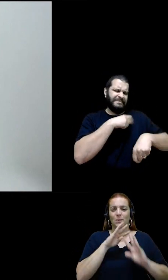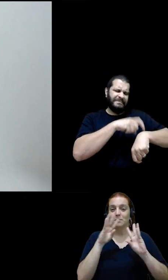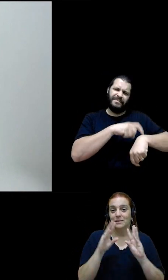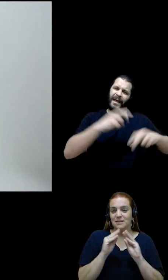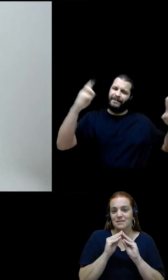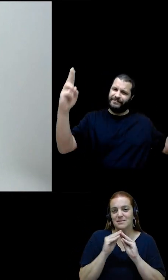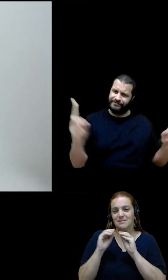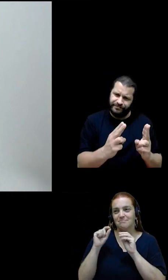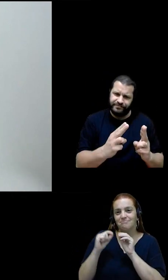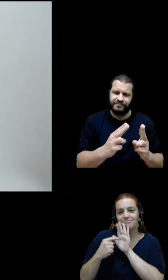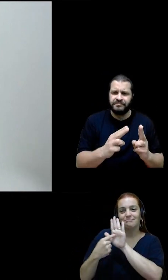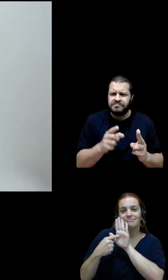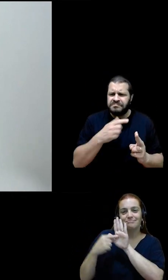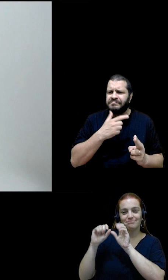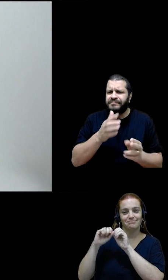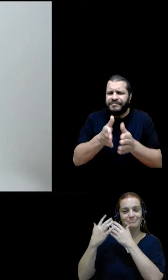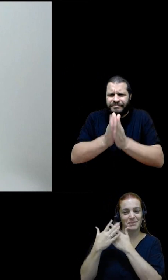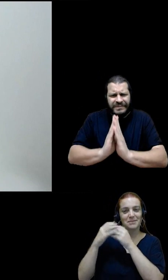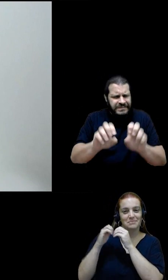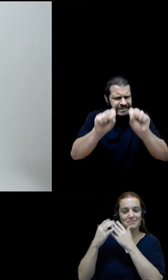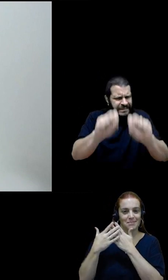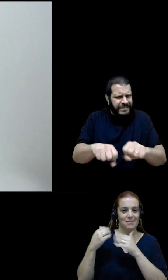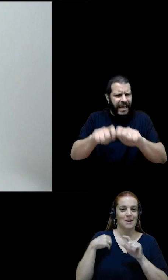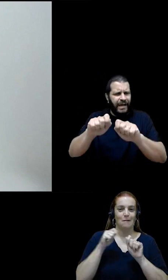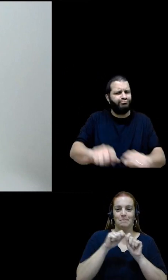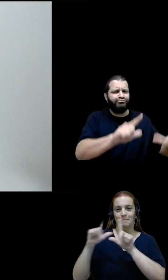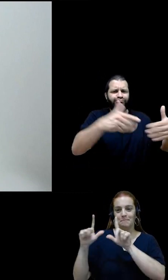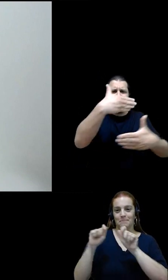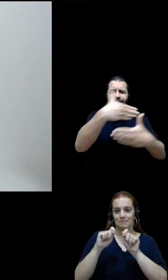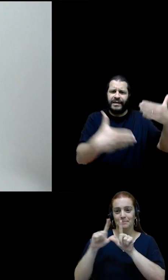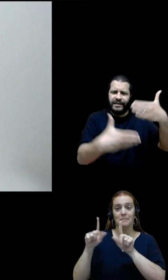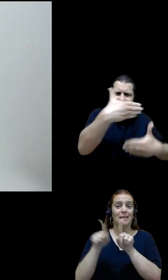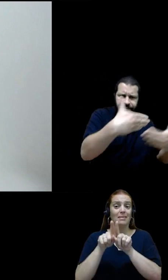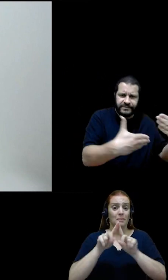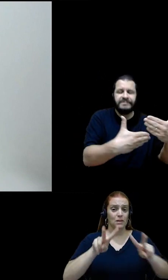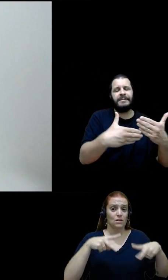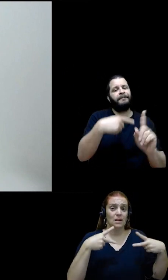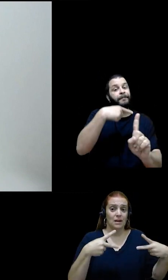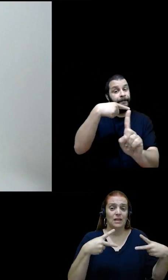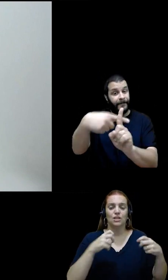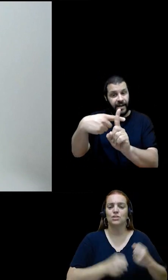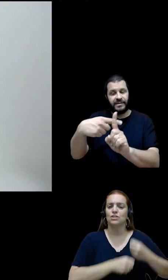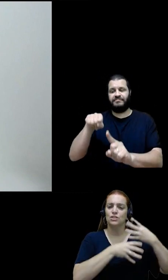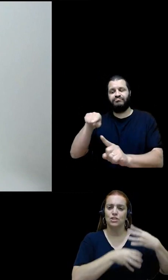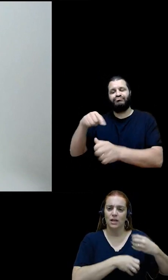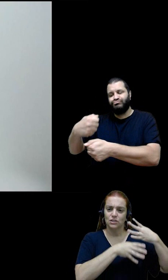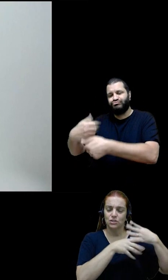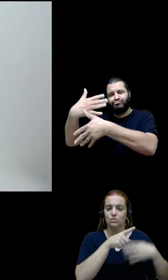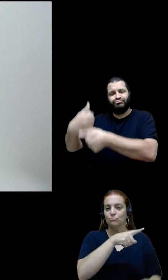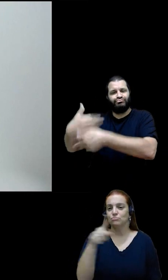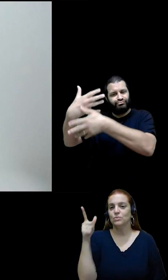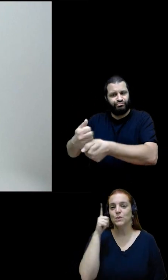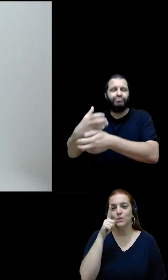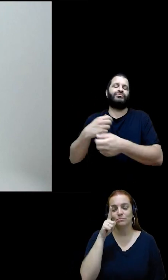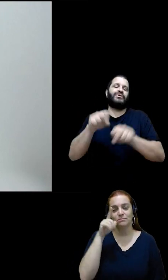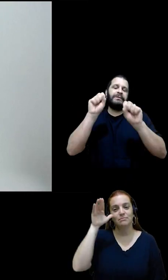então vou compartilhar com vocês, mas antes disso, vou colocar aqui no chat, vocês terem acesso já ao link